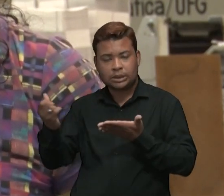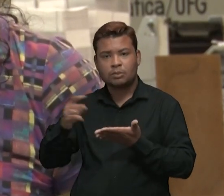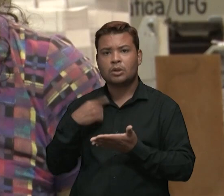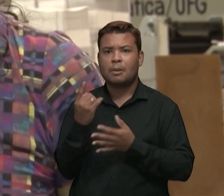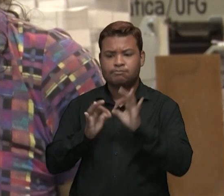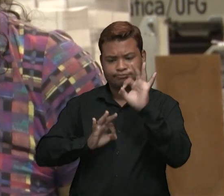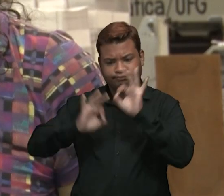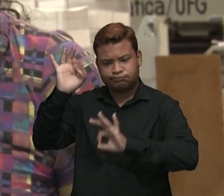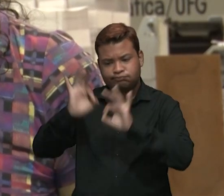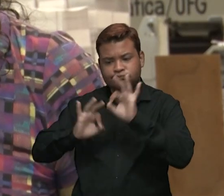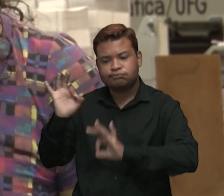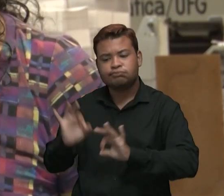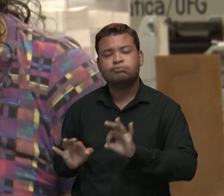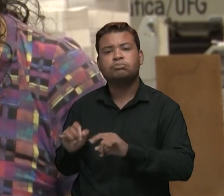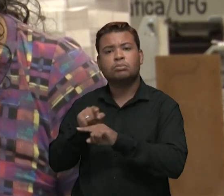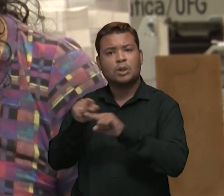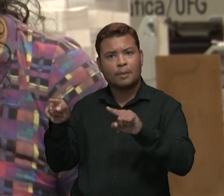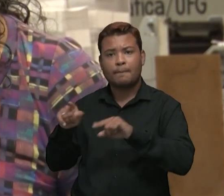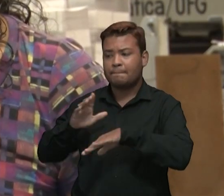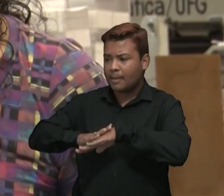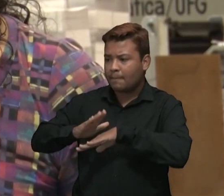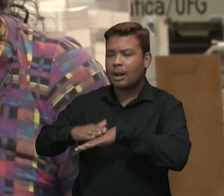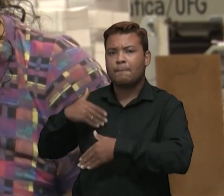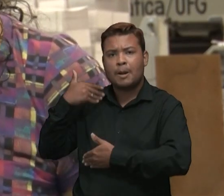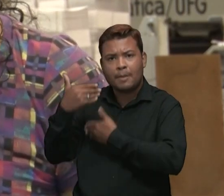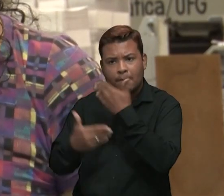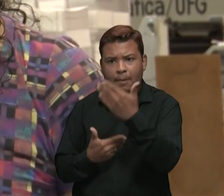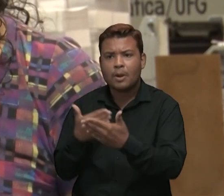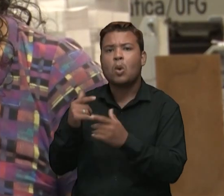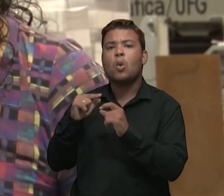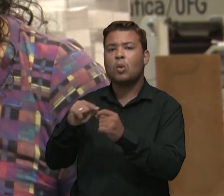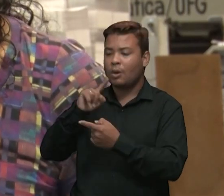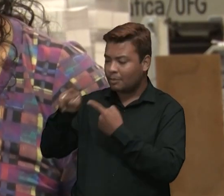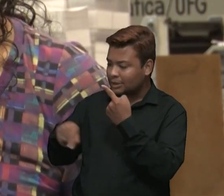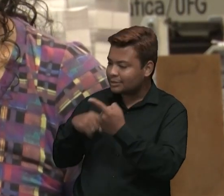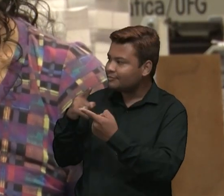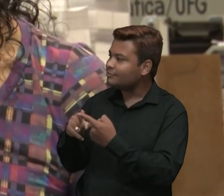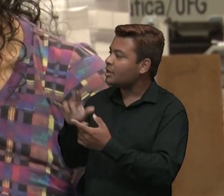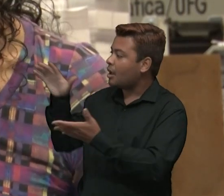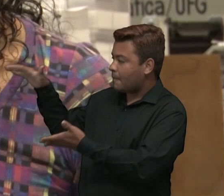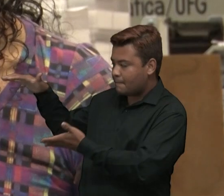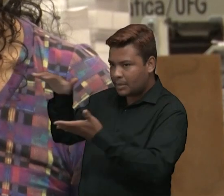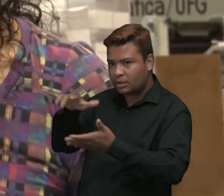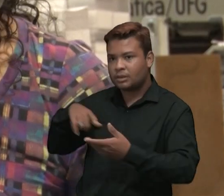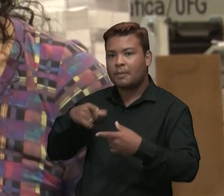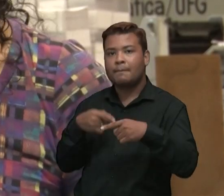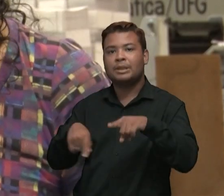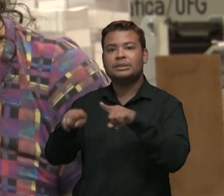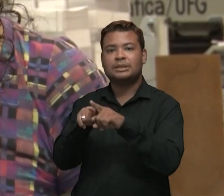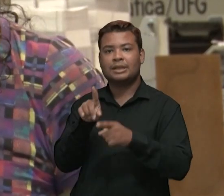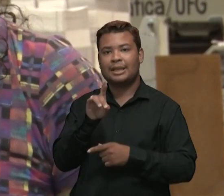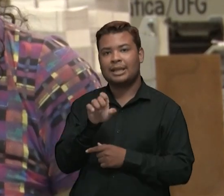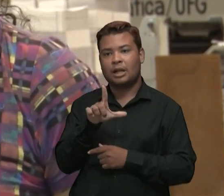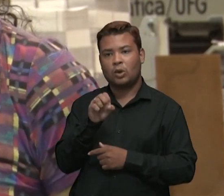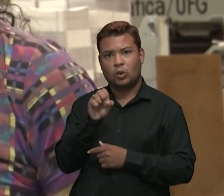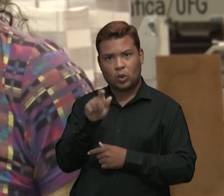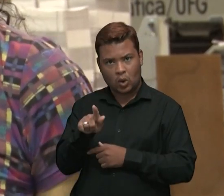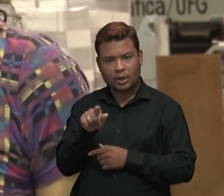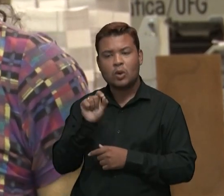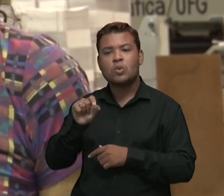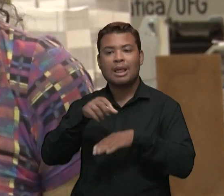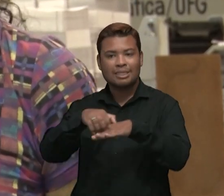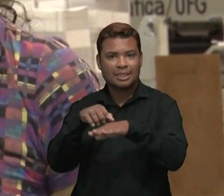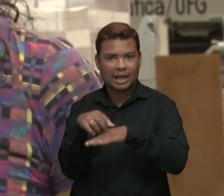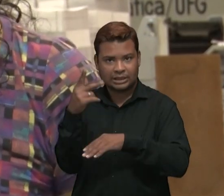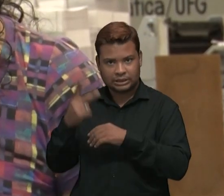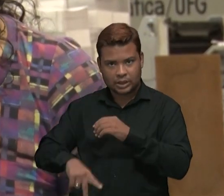toda esse procedimento de buscar, em parceria com a DELOG, transporte da universidade,